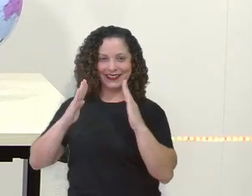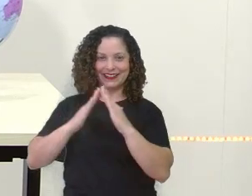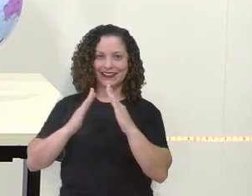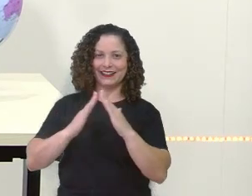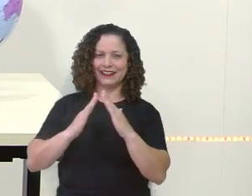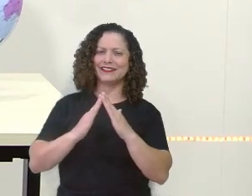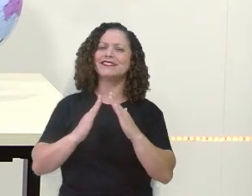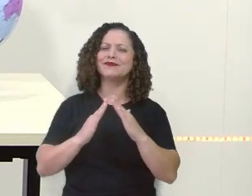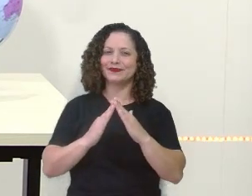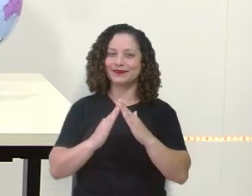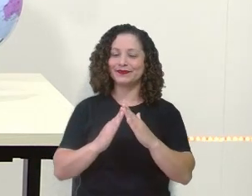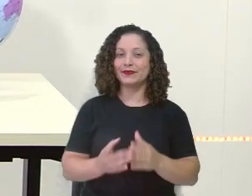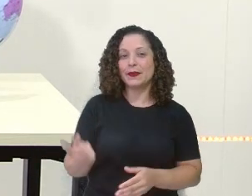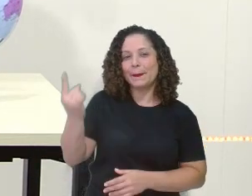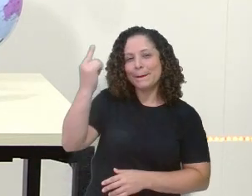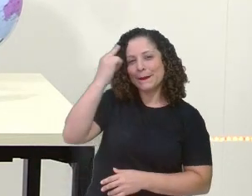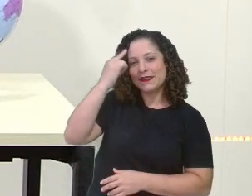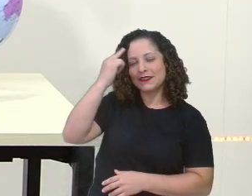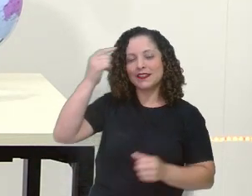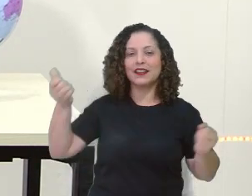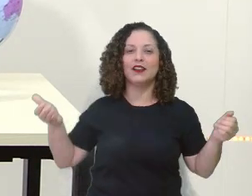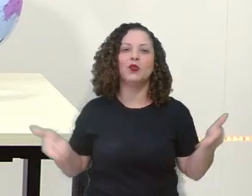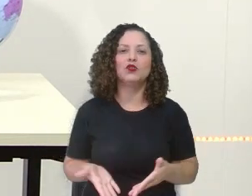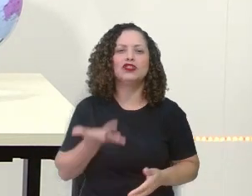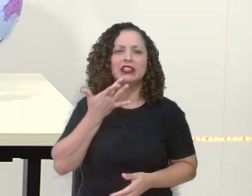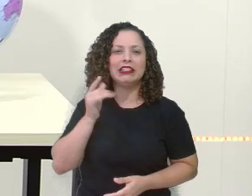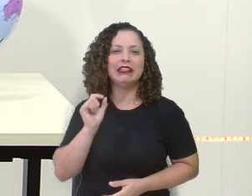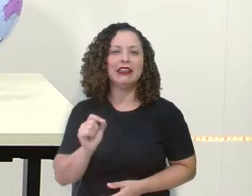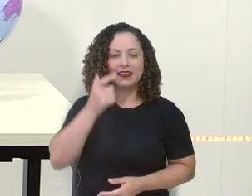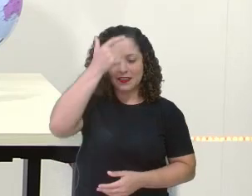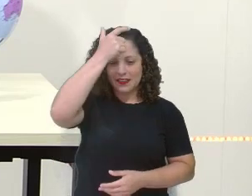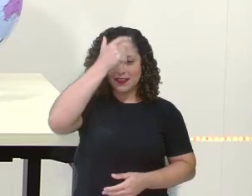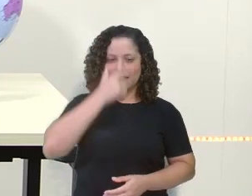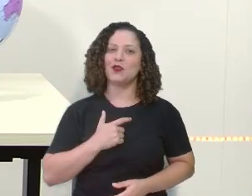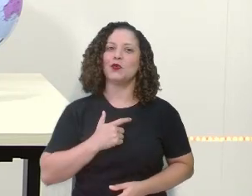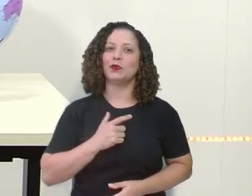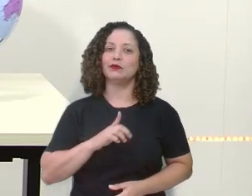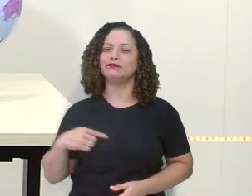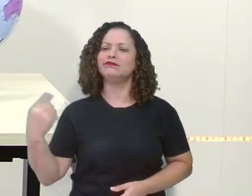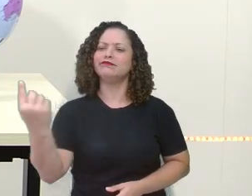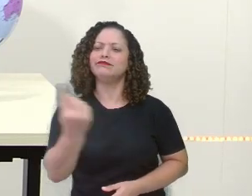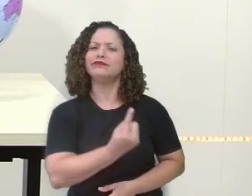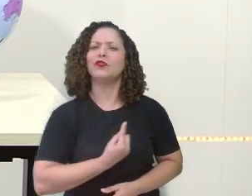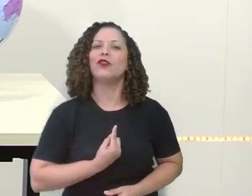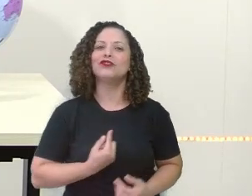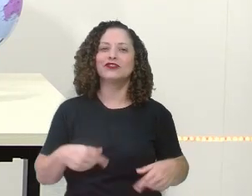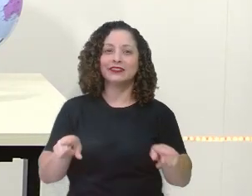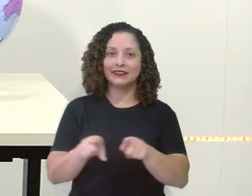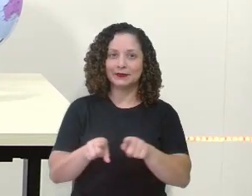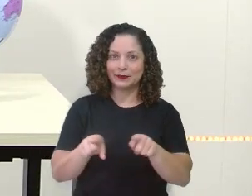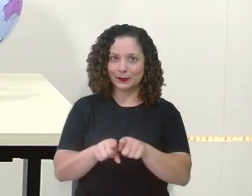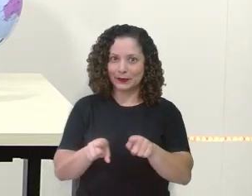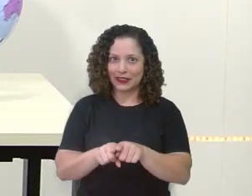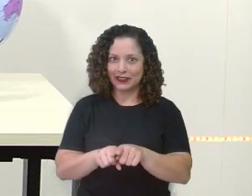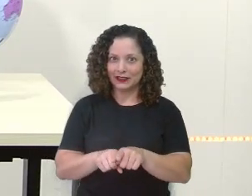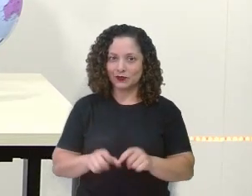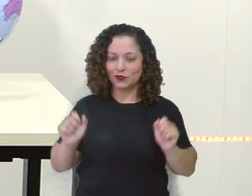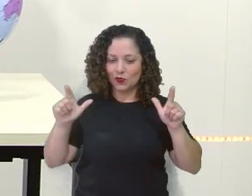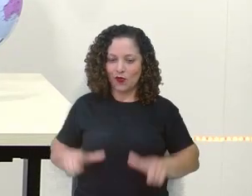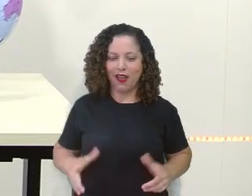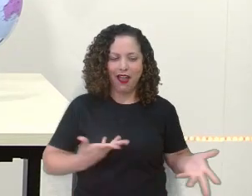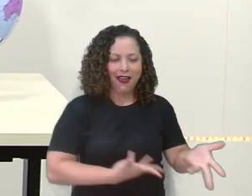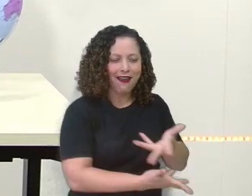tá? Então, a gente vai pensar hoje quem sou e quem somos nos nossos lugares de